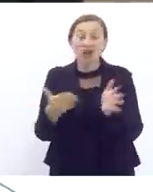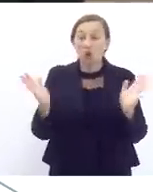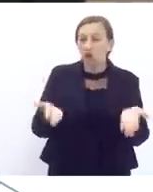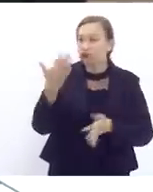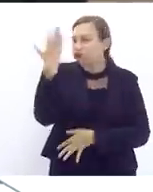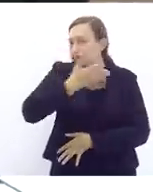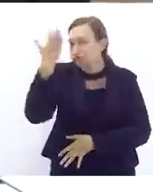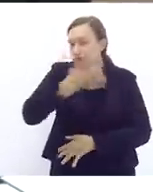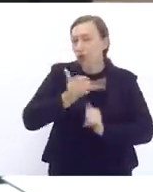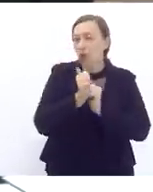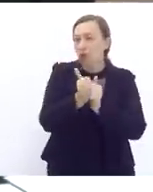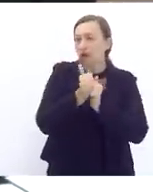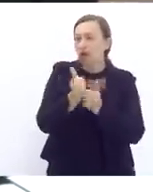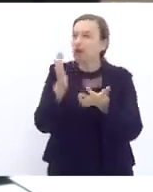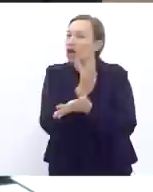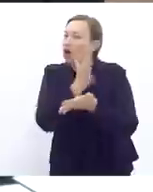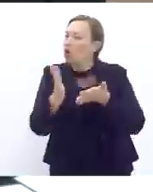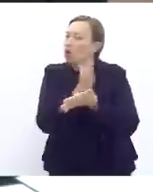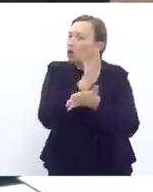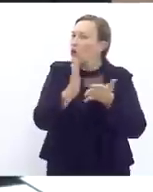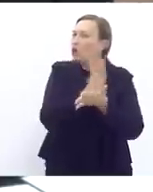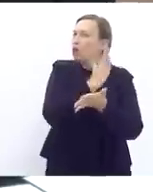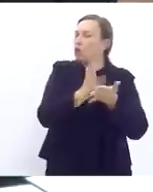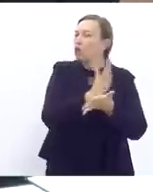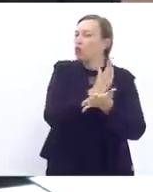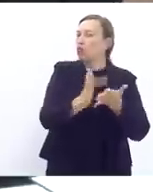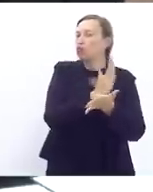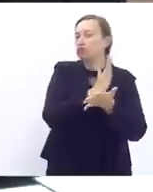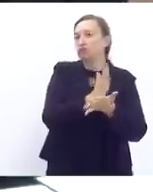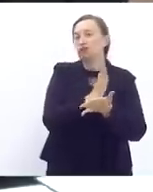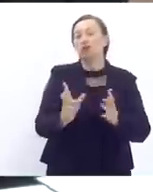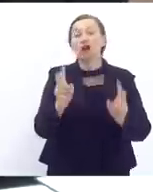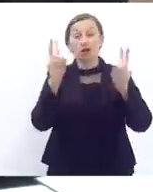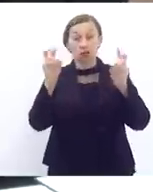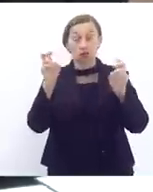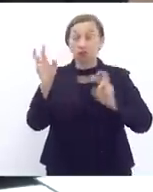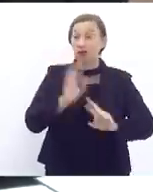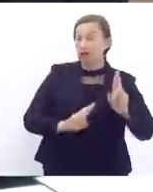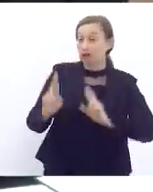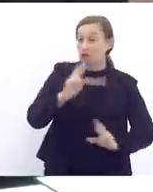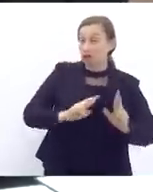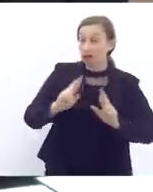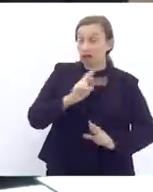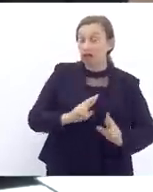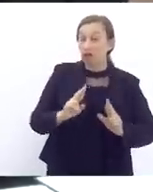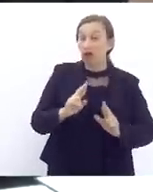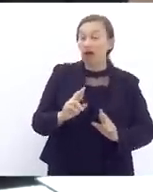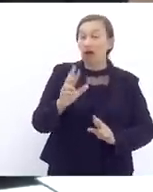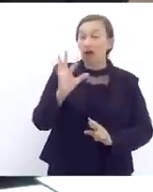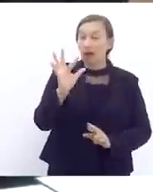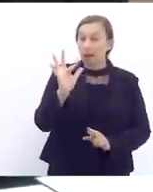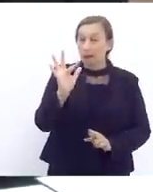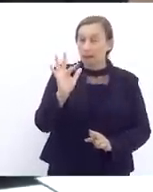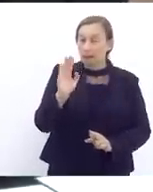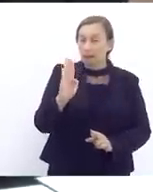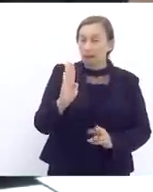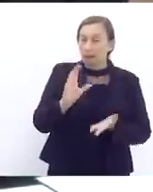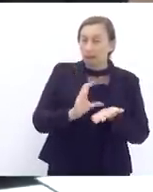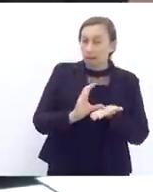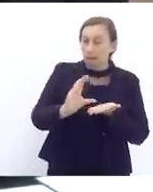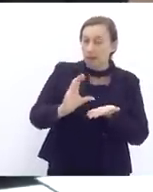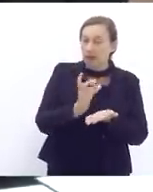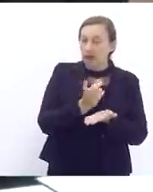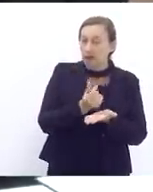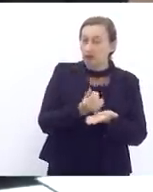o que eu tenho acompanhado são algumas sentenças favoráveis ao benefício mas com questionamento já